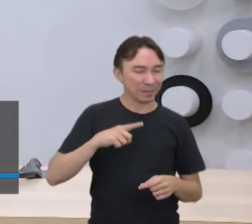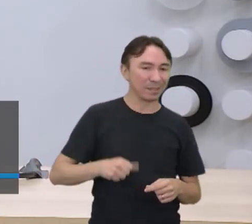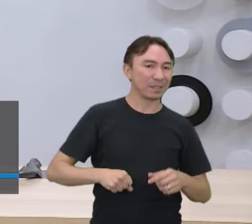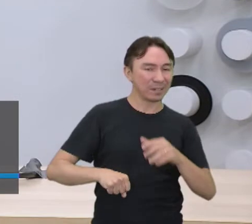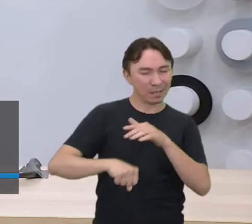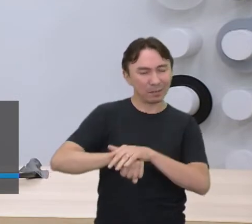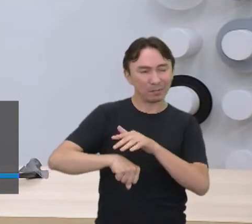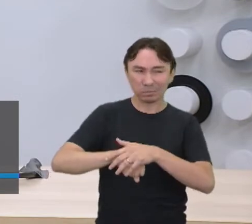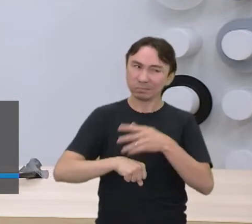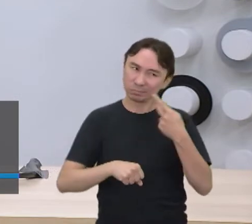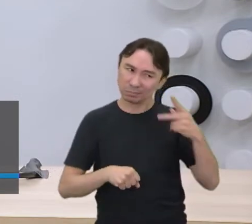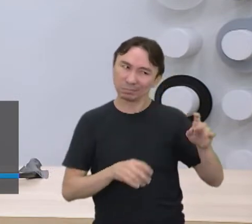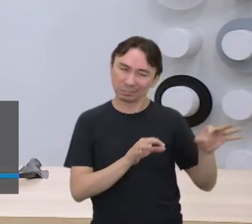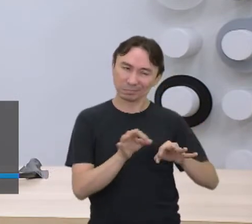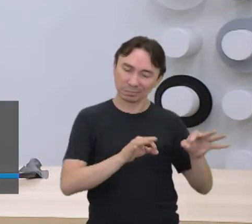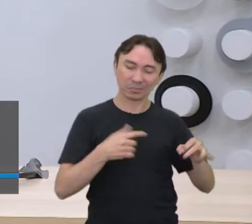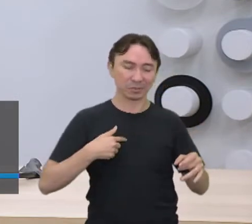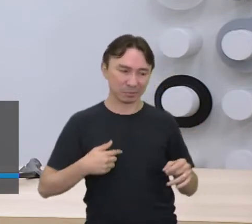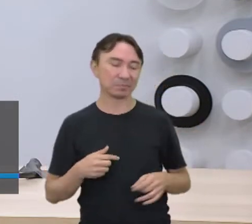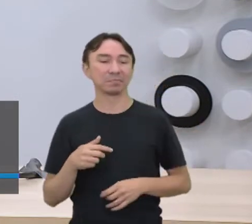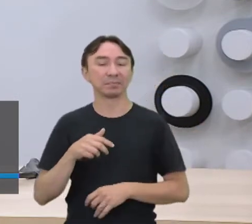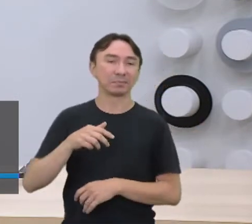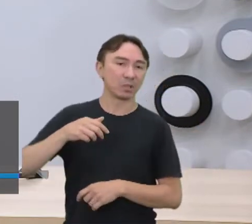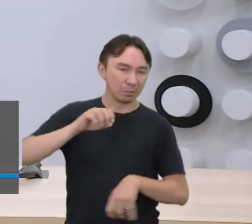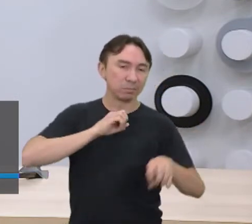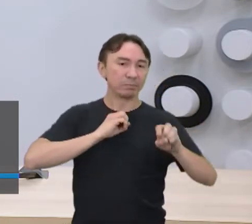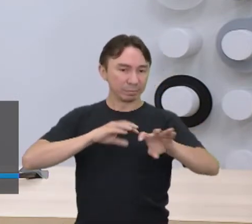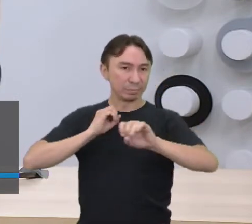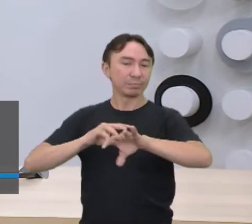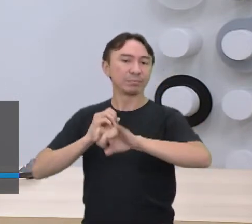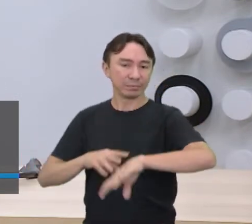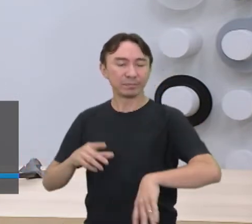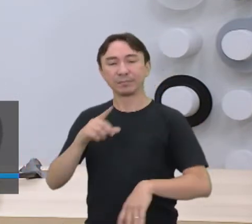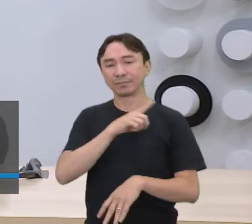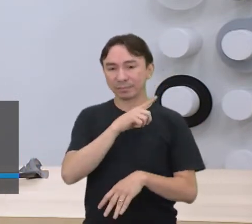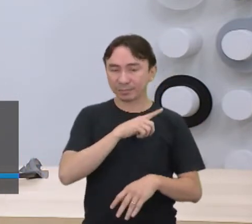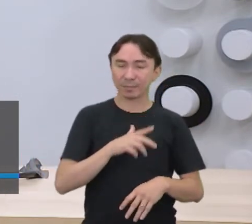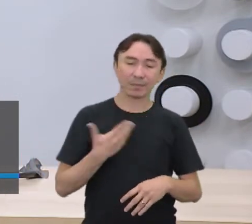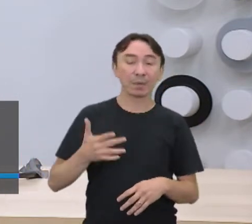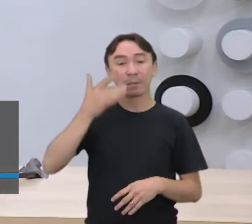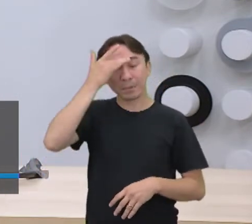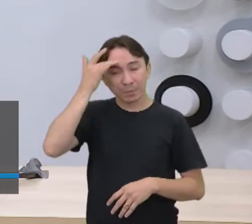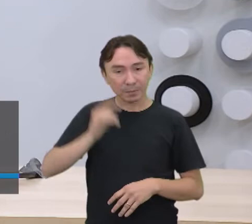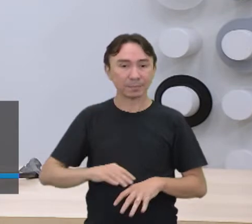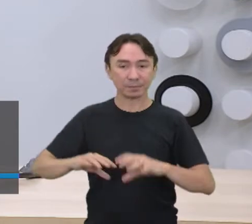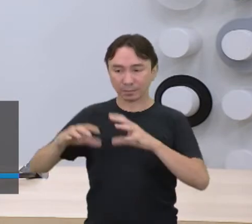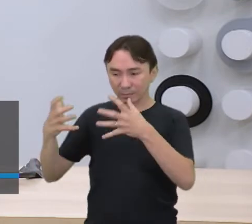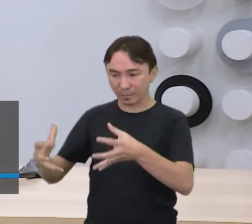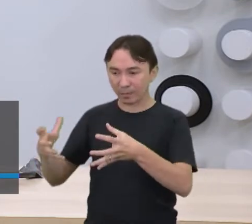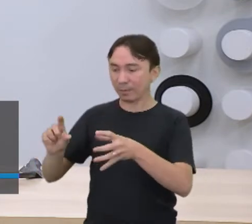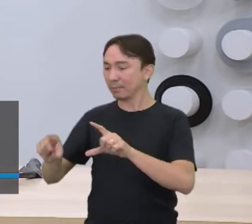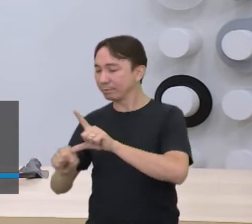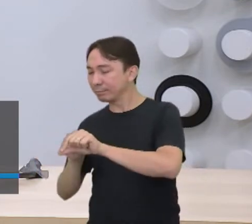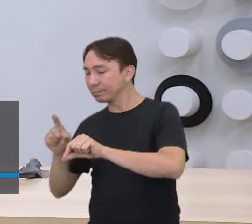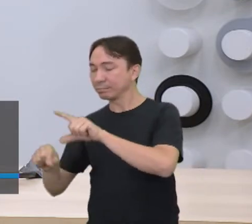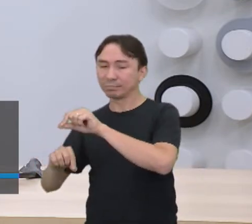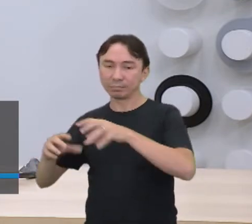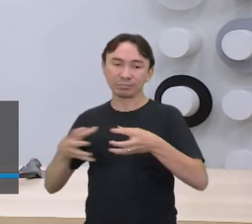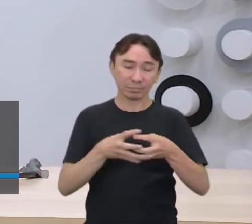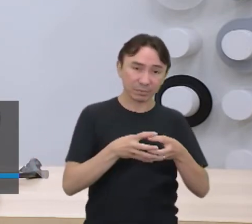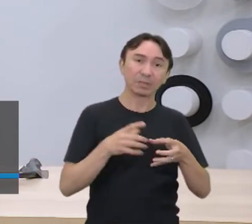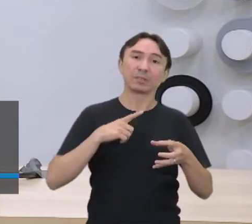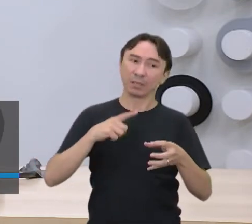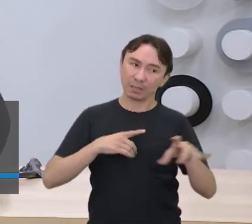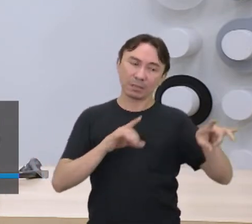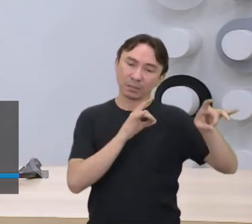que tinham. Então, existem técnicas para você escolher essa amostra da população para não dar aquele problema, né? Você conseguir realmente escolher